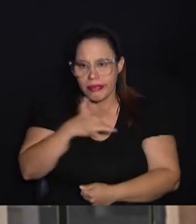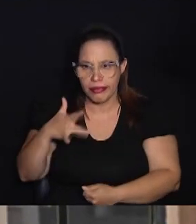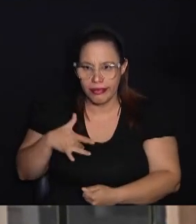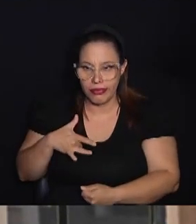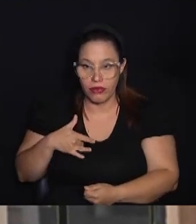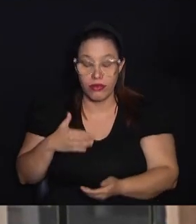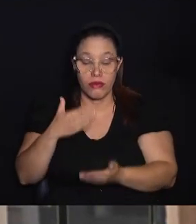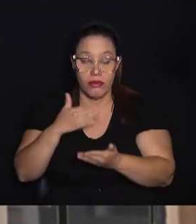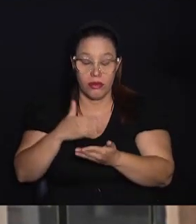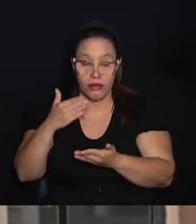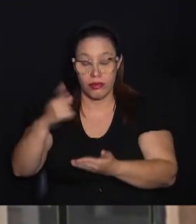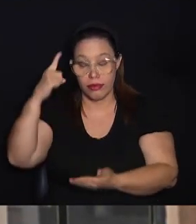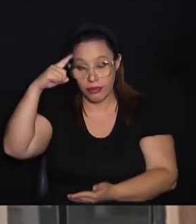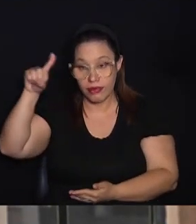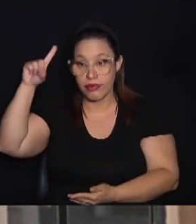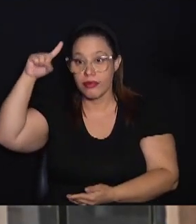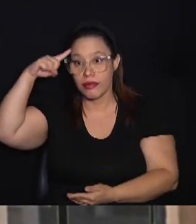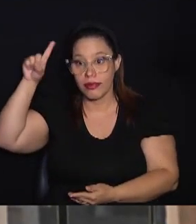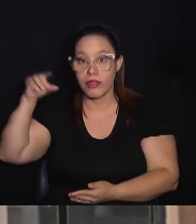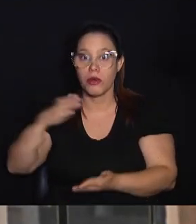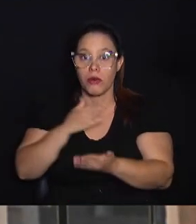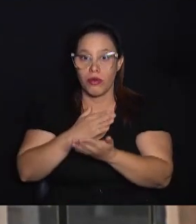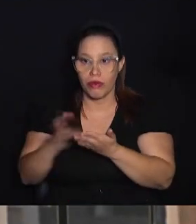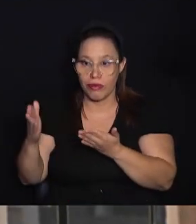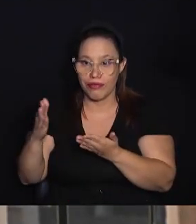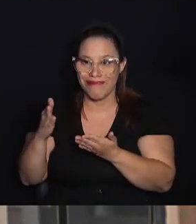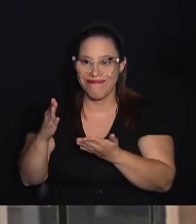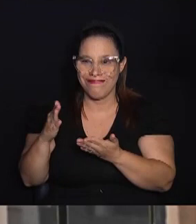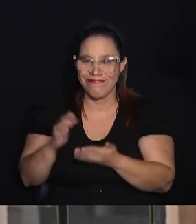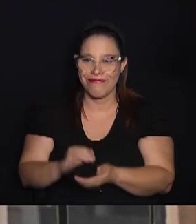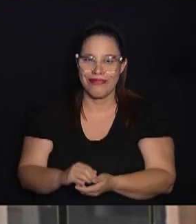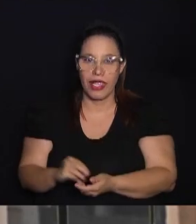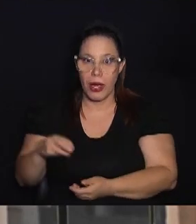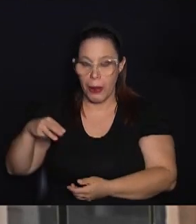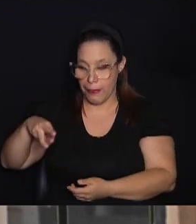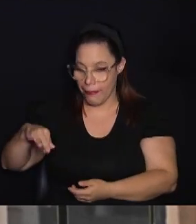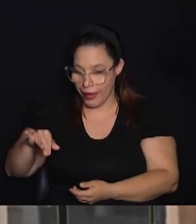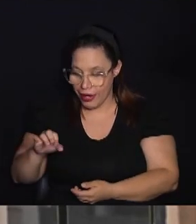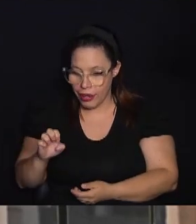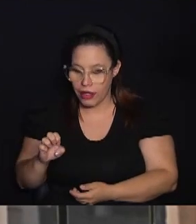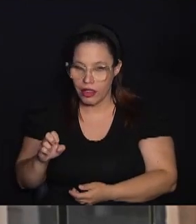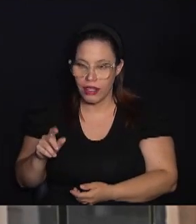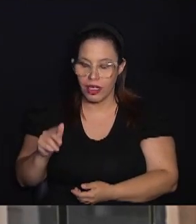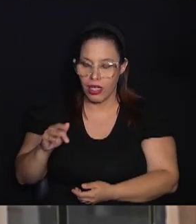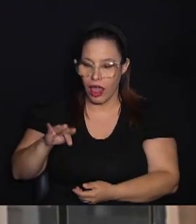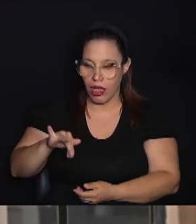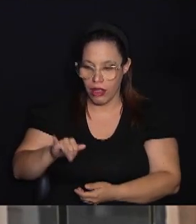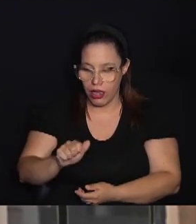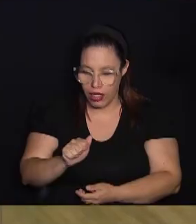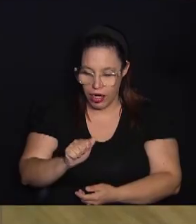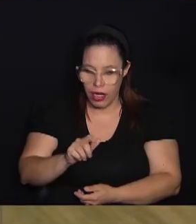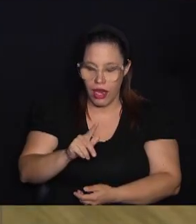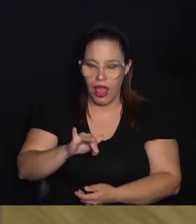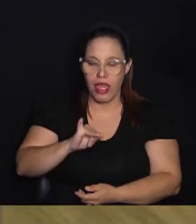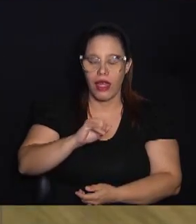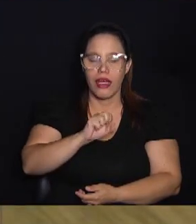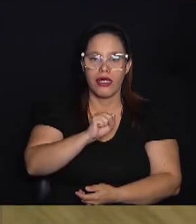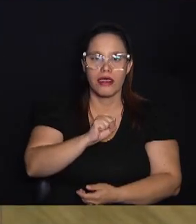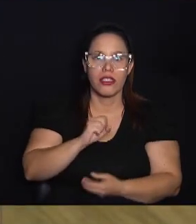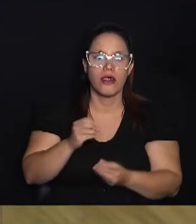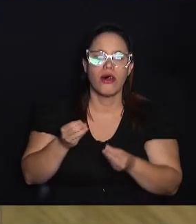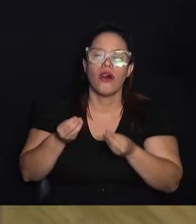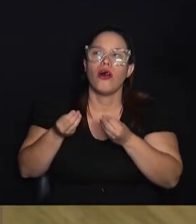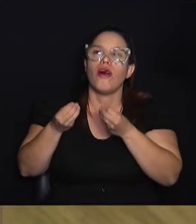rotina diária vamos simbora Então vamos lá Marie Andreia e Thaís Qual é o